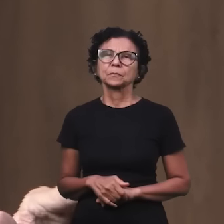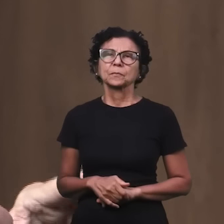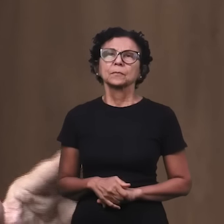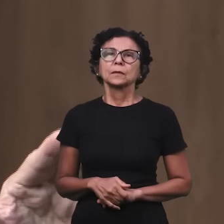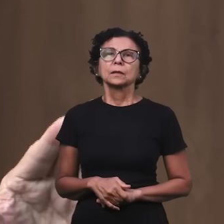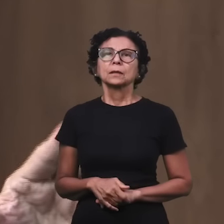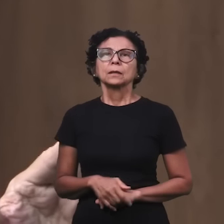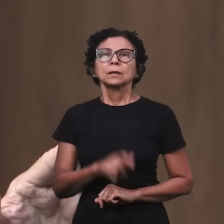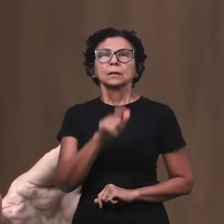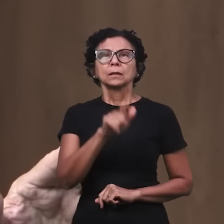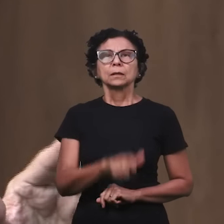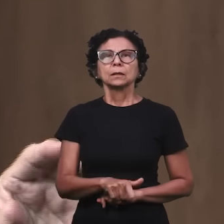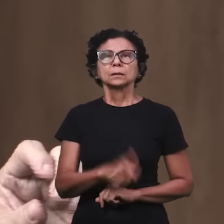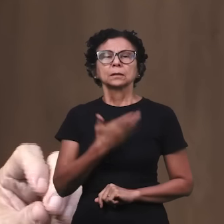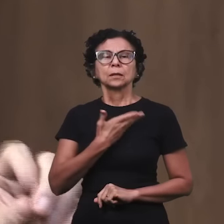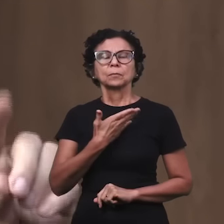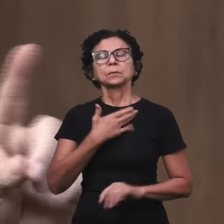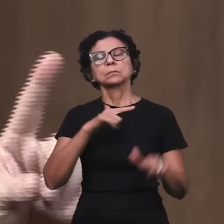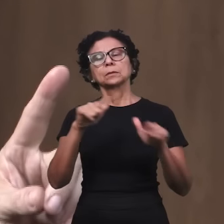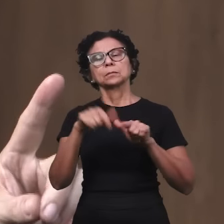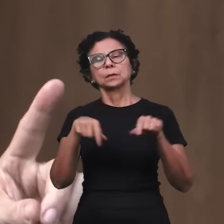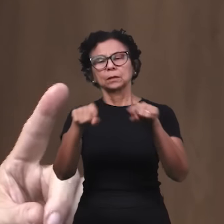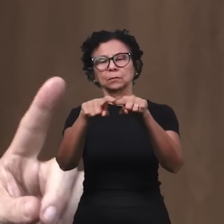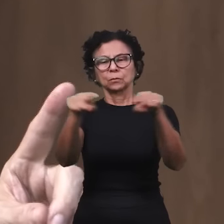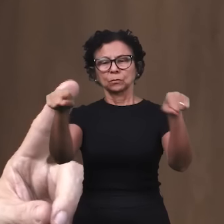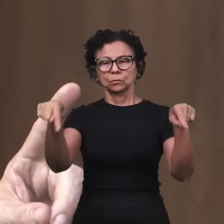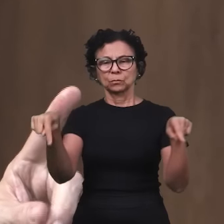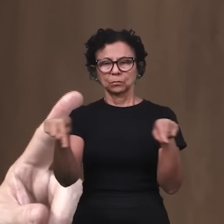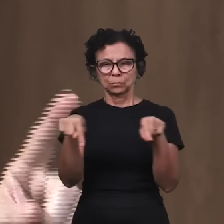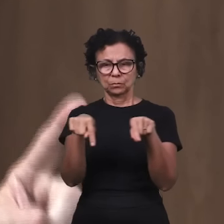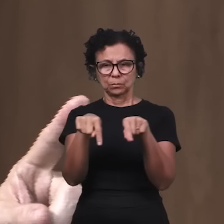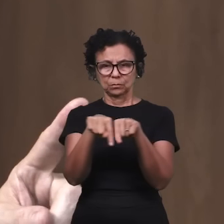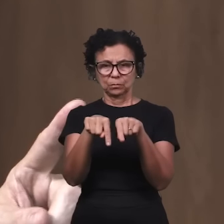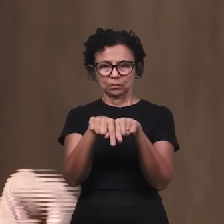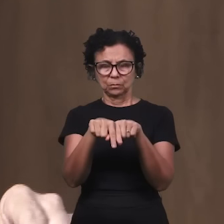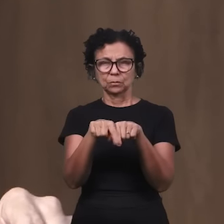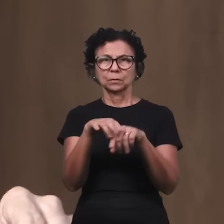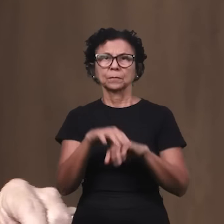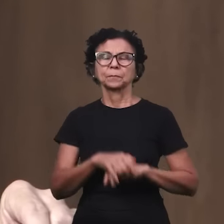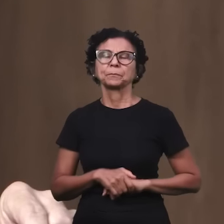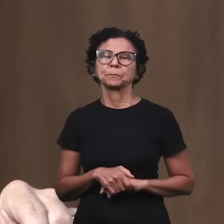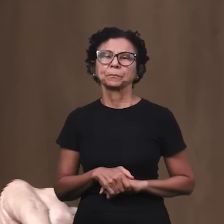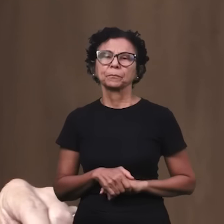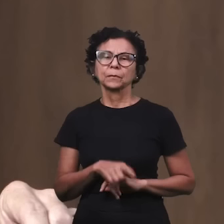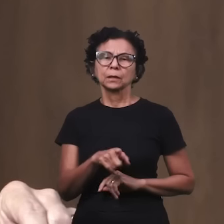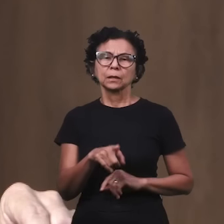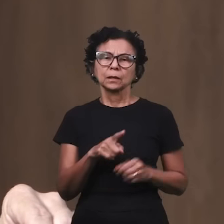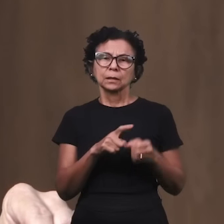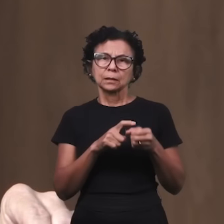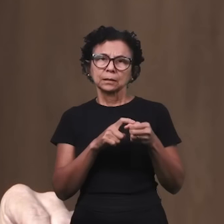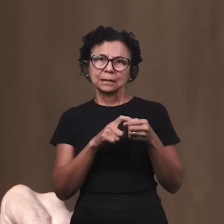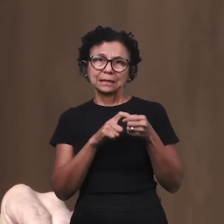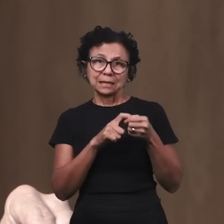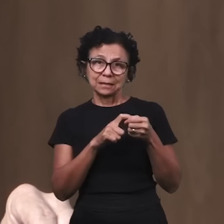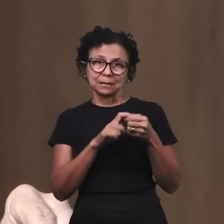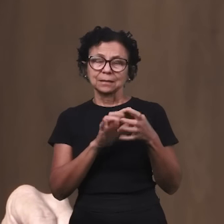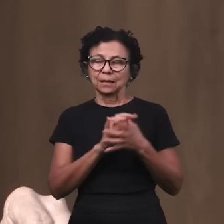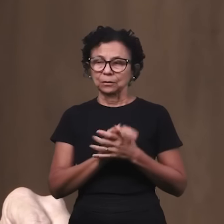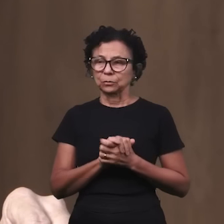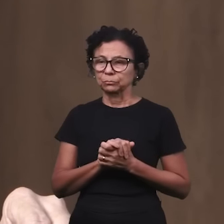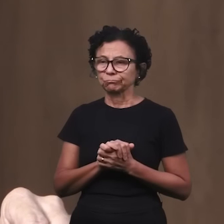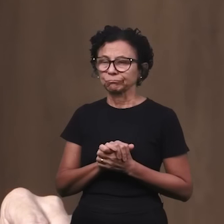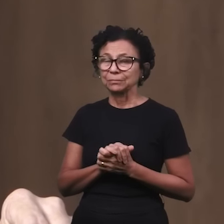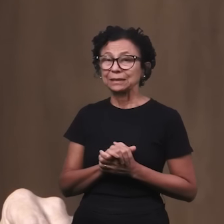trabalhava num consultório subsidiado, assim que se fala, né? Subsidiado. E ele tinha medo de colocar um consultório